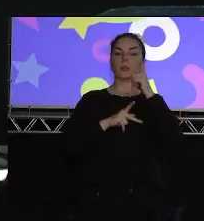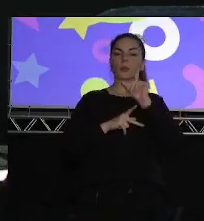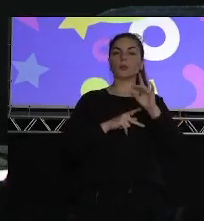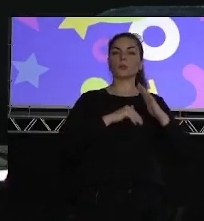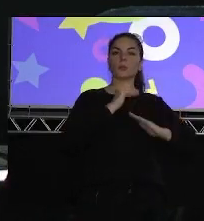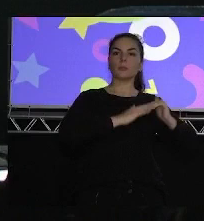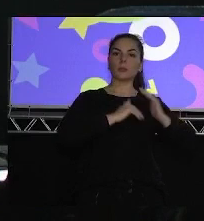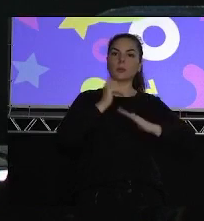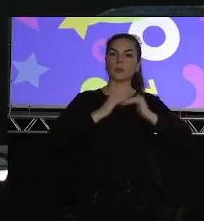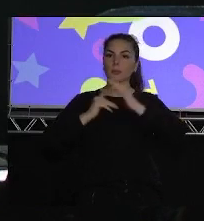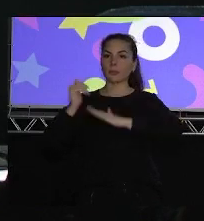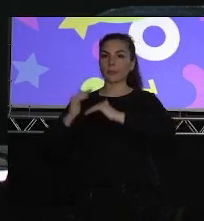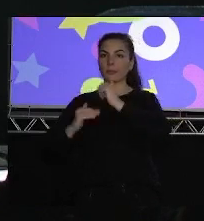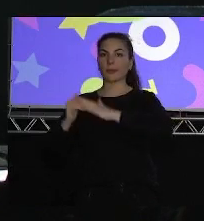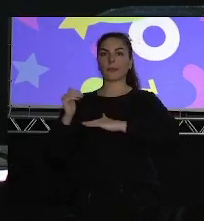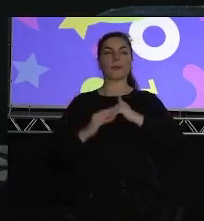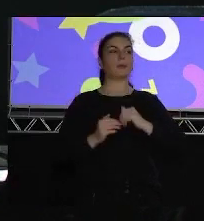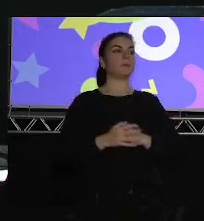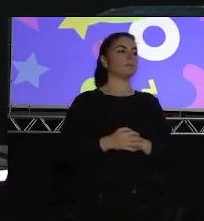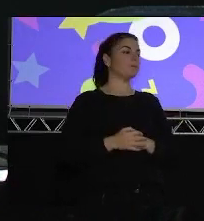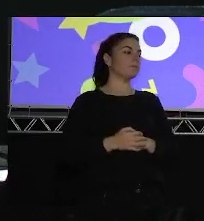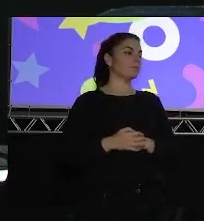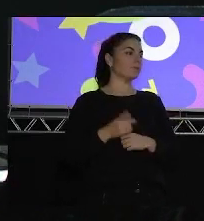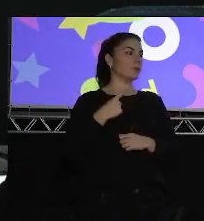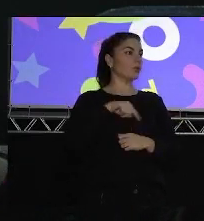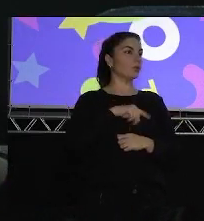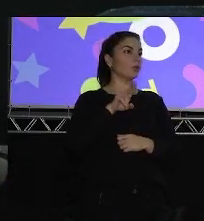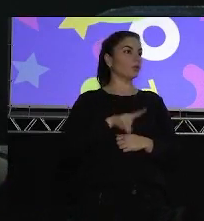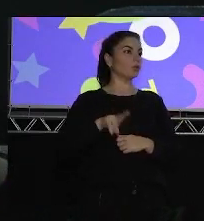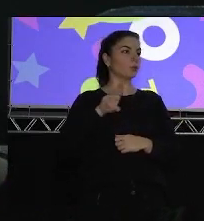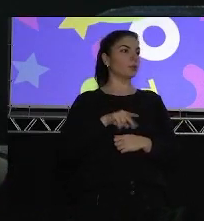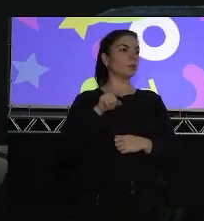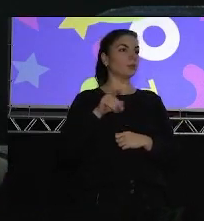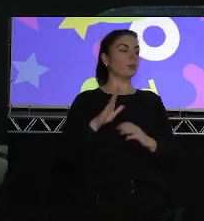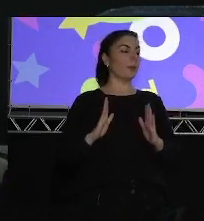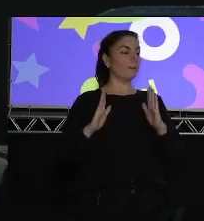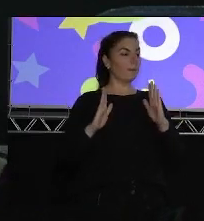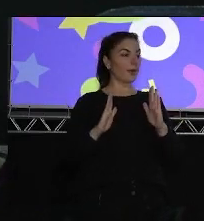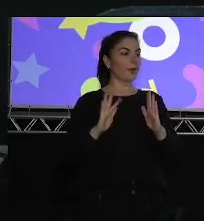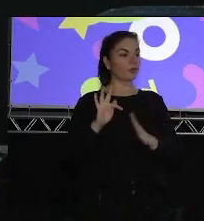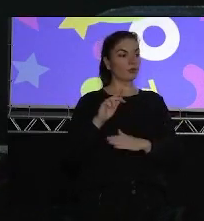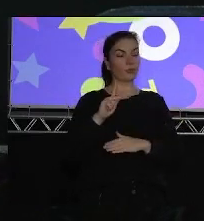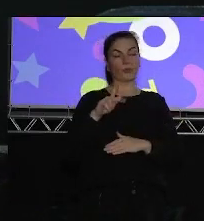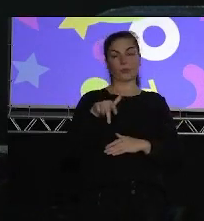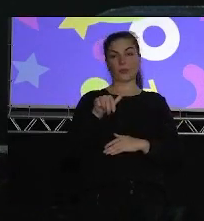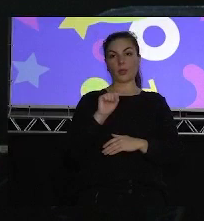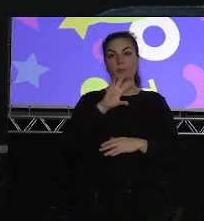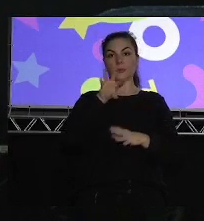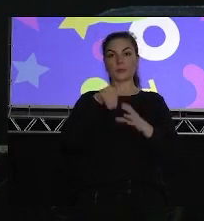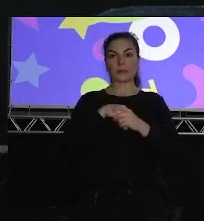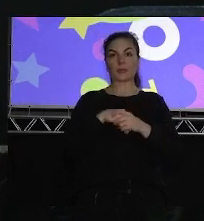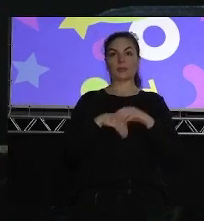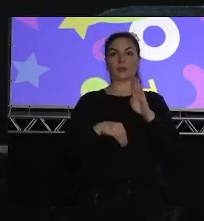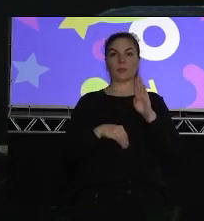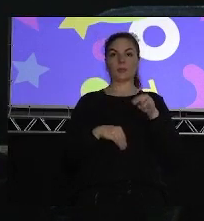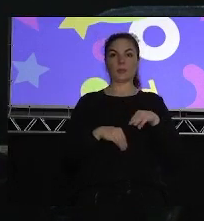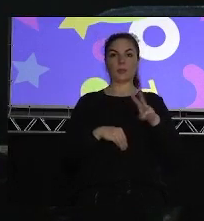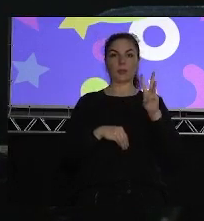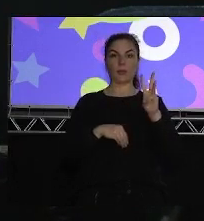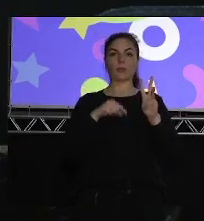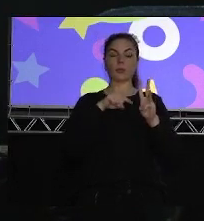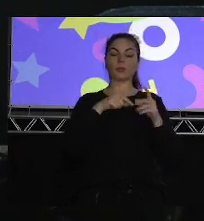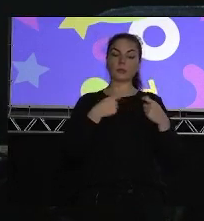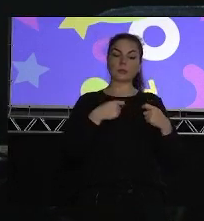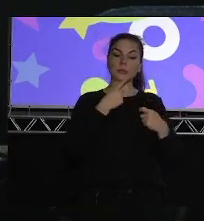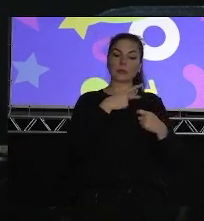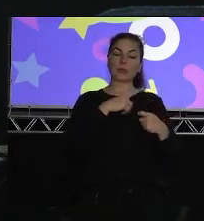a implementação disso, e a gente usou uma parte aí do Flaps dentro da BMW, dentro daquela necessidade que ela tinha, porque